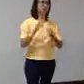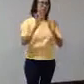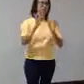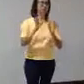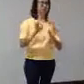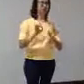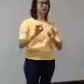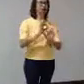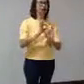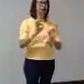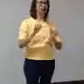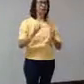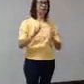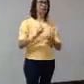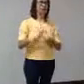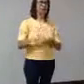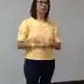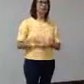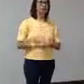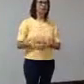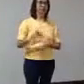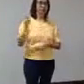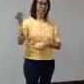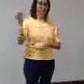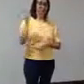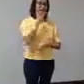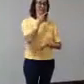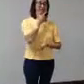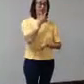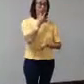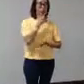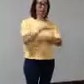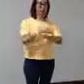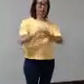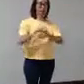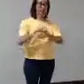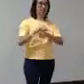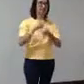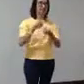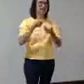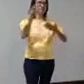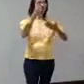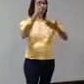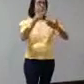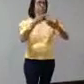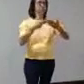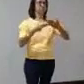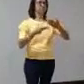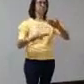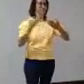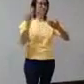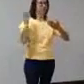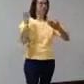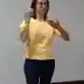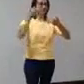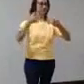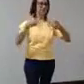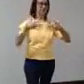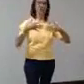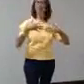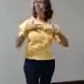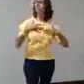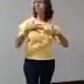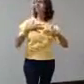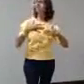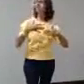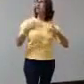para nós. Esse é o artista que fez aquelas obras, então, que eu falei. O Tim, que é